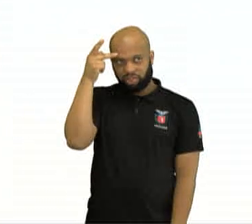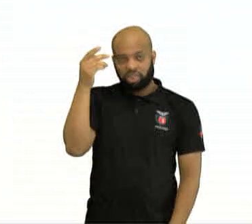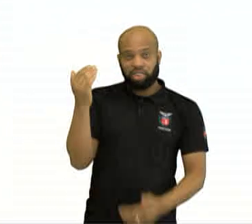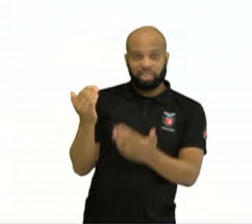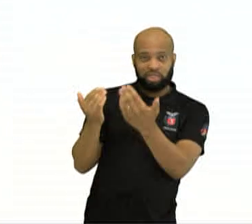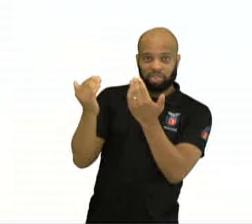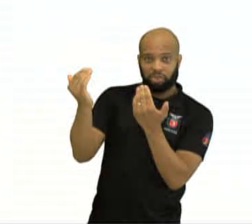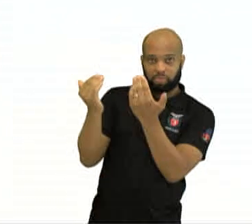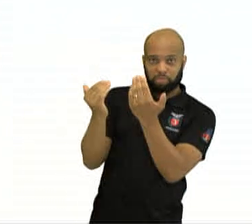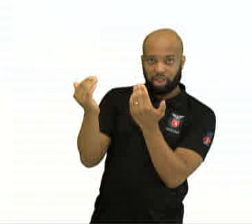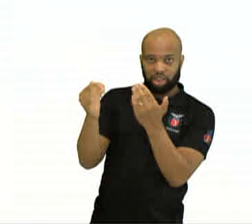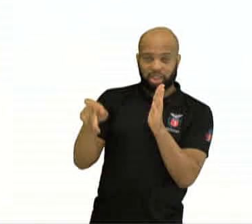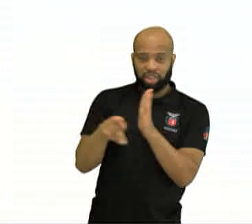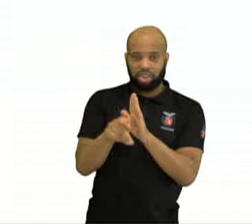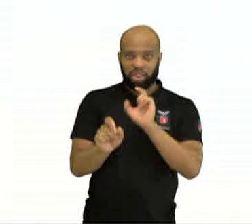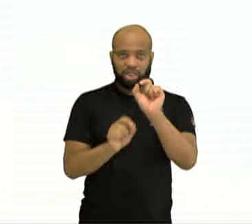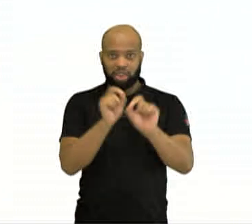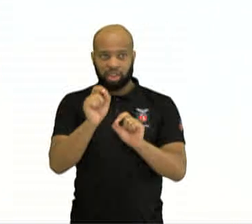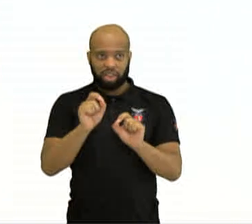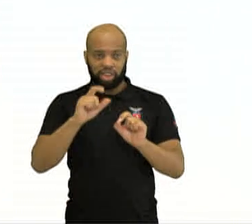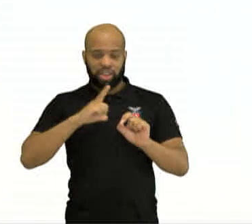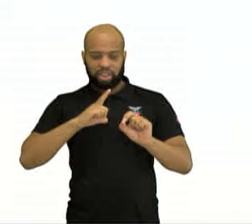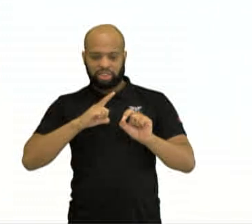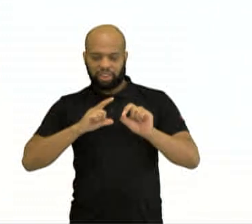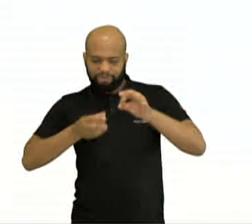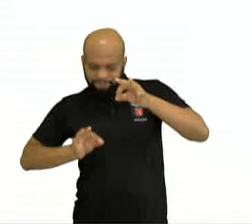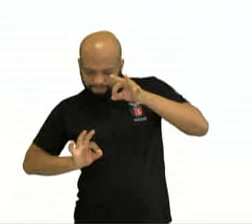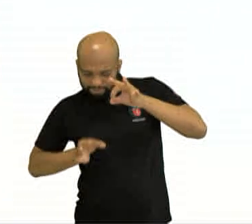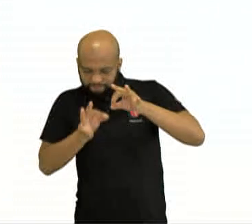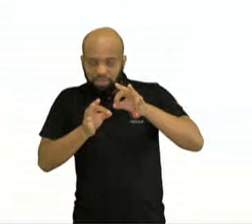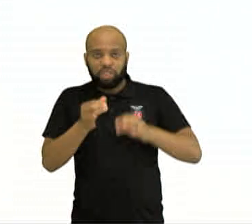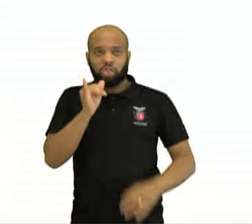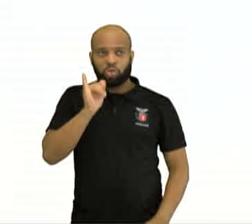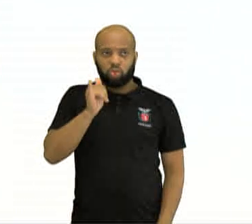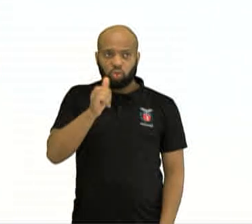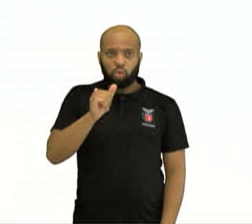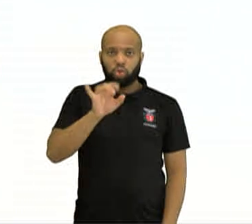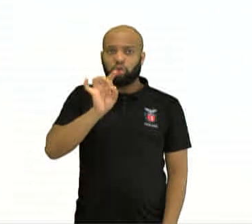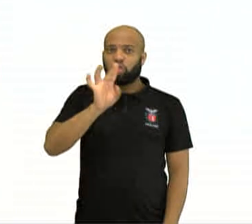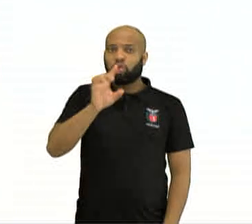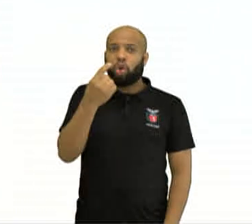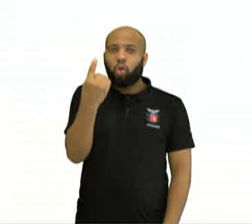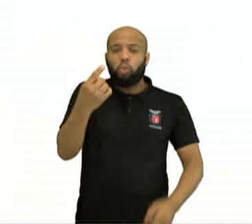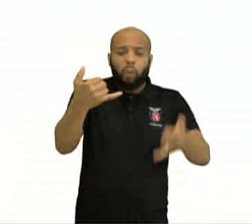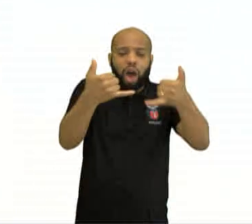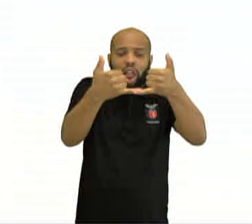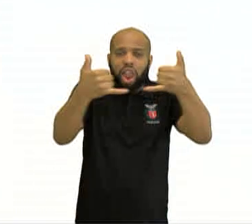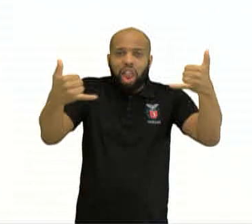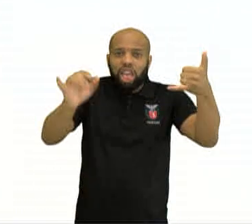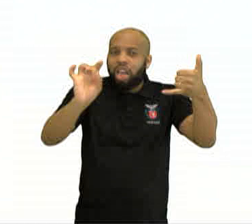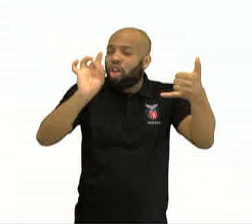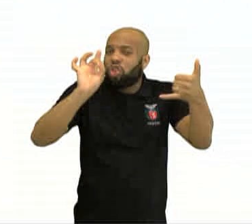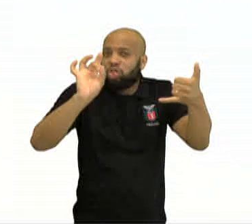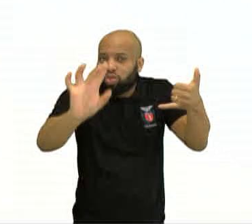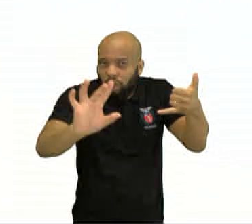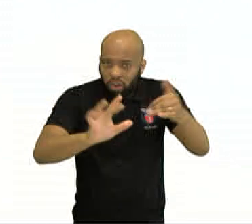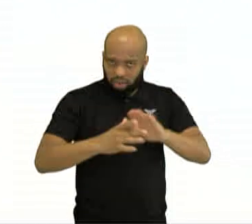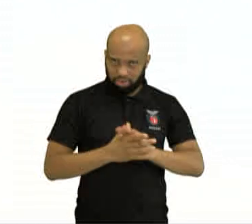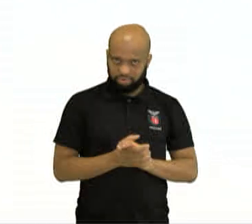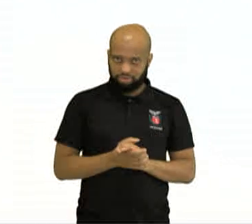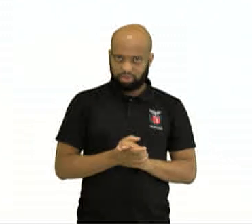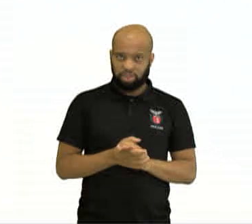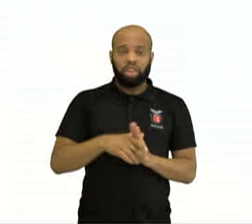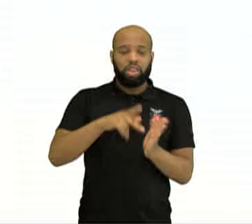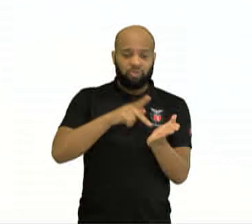Comparem que os microcontos ó, são praticamente em uma linha. Então, realmente